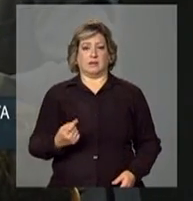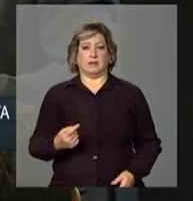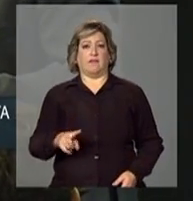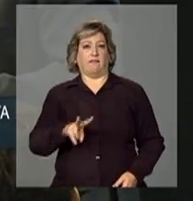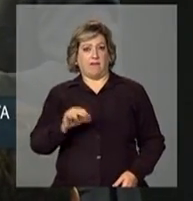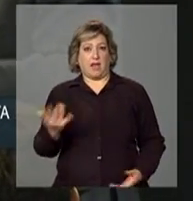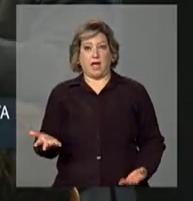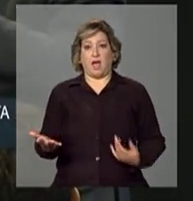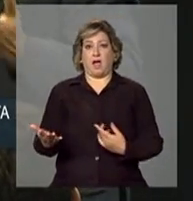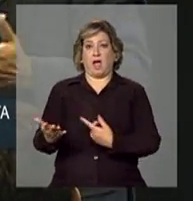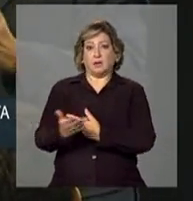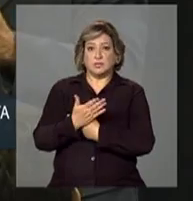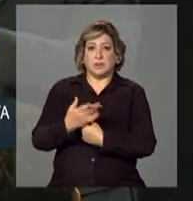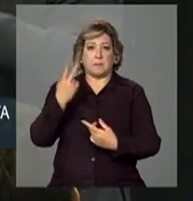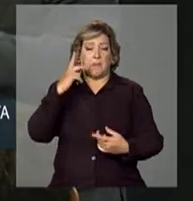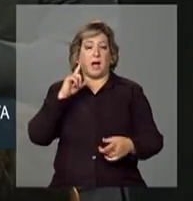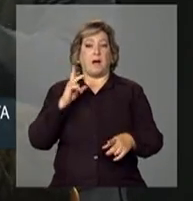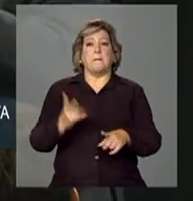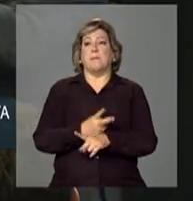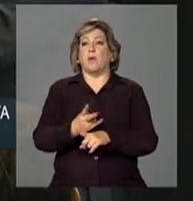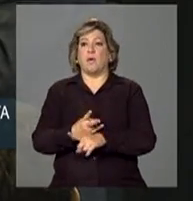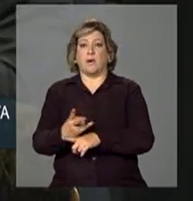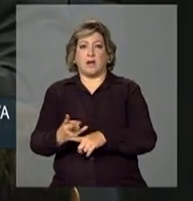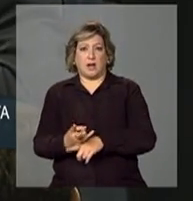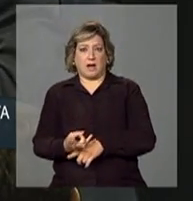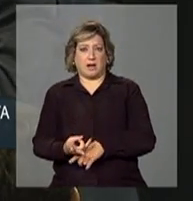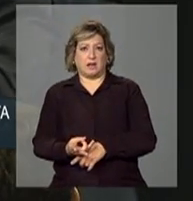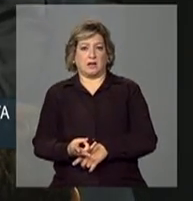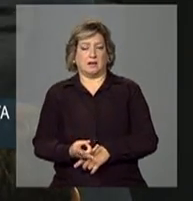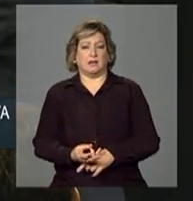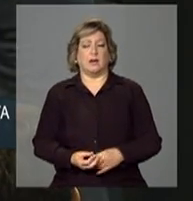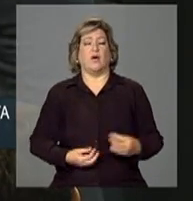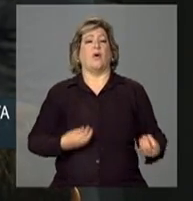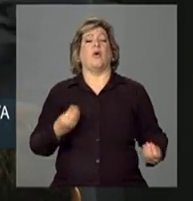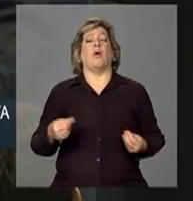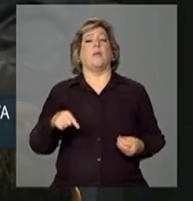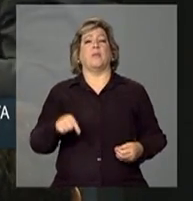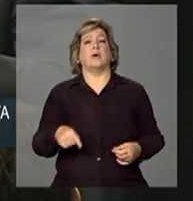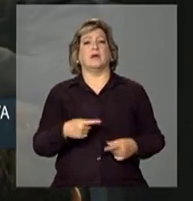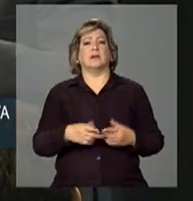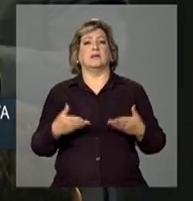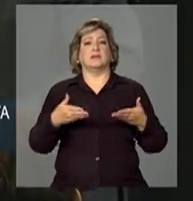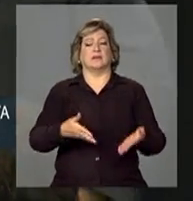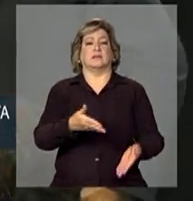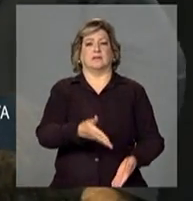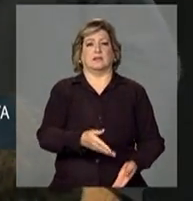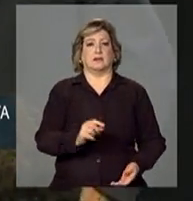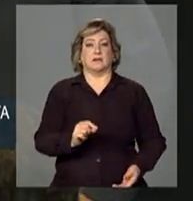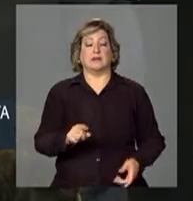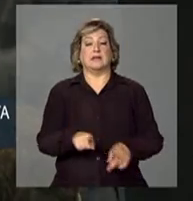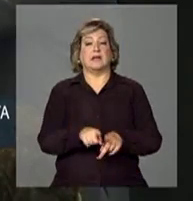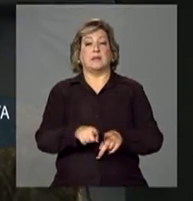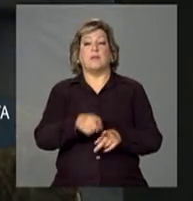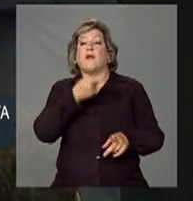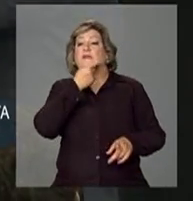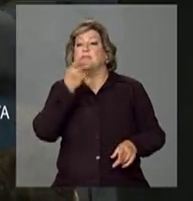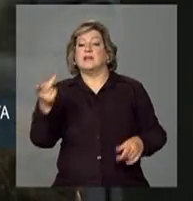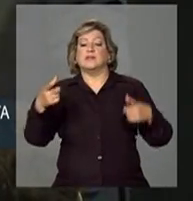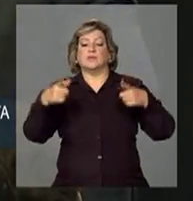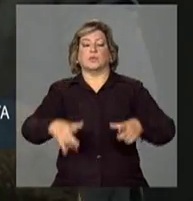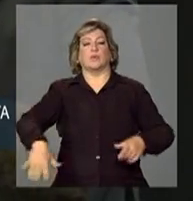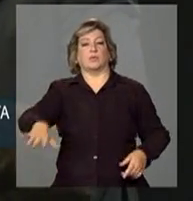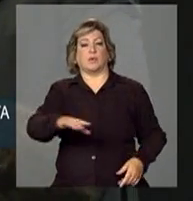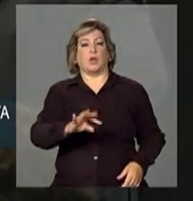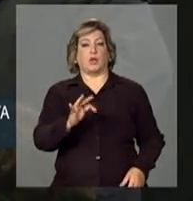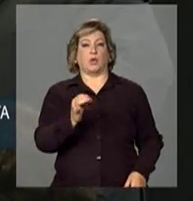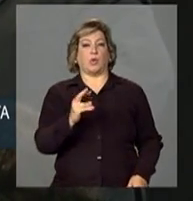vão colaborar para procurar como esse tipo de interferência chegou lá? E uma visita a esses centros de tortura? Modesto, já